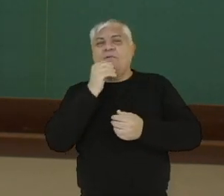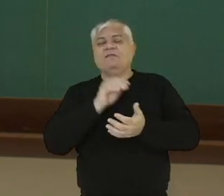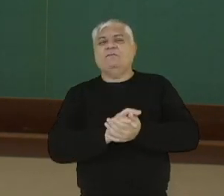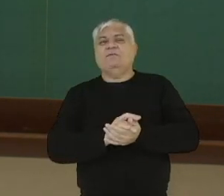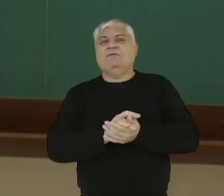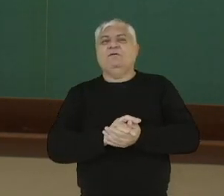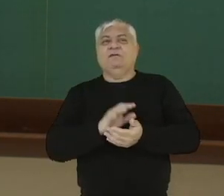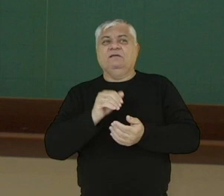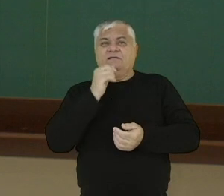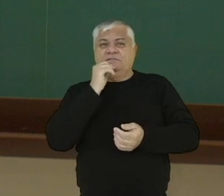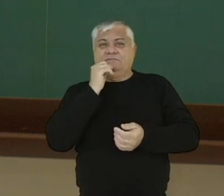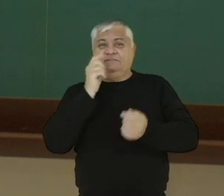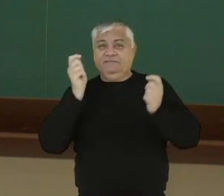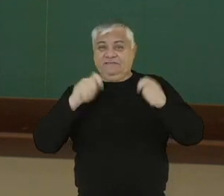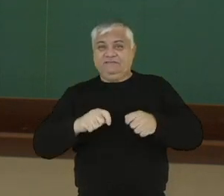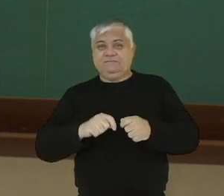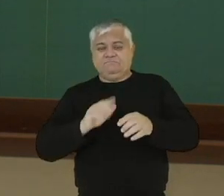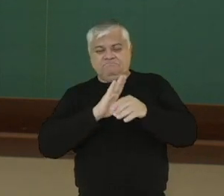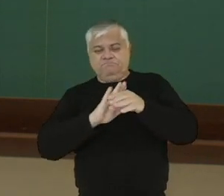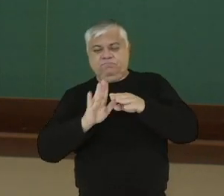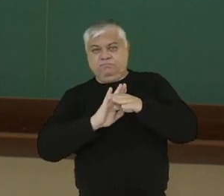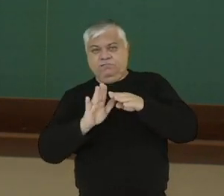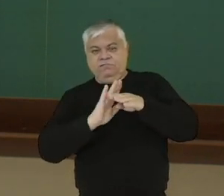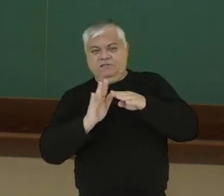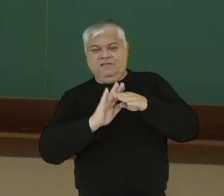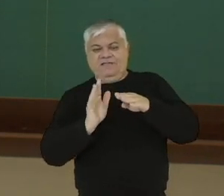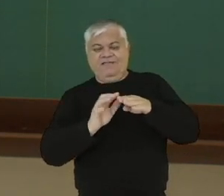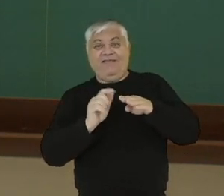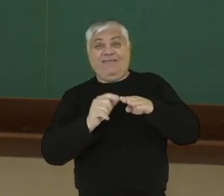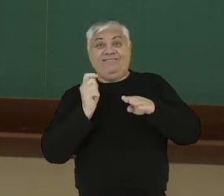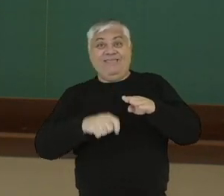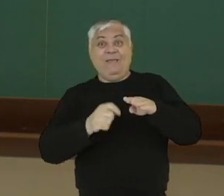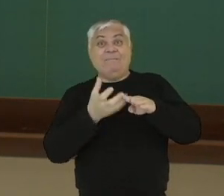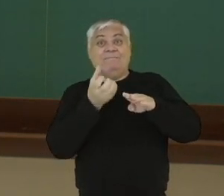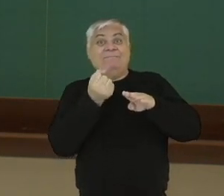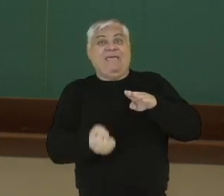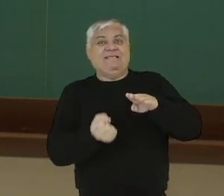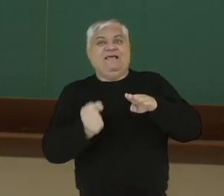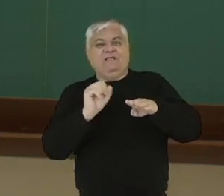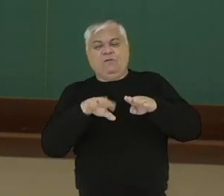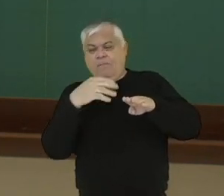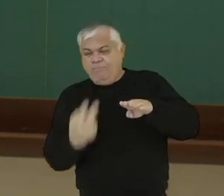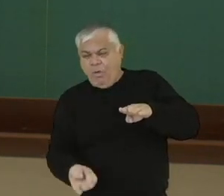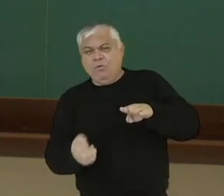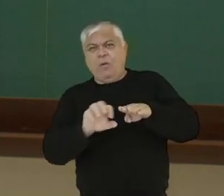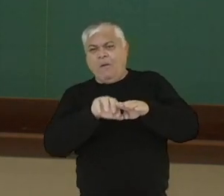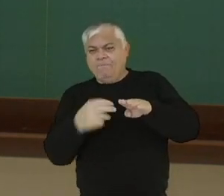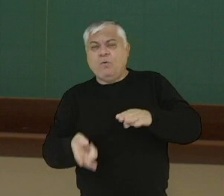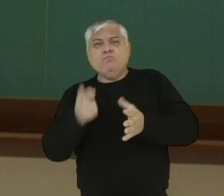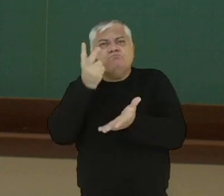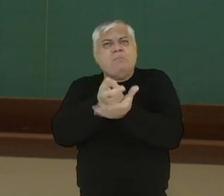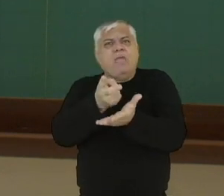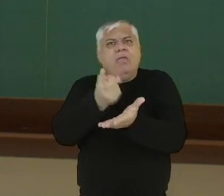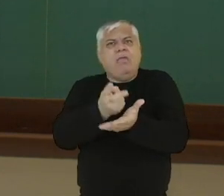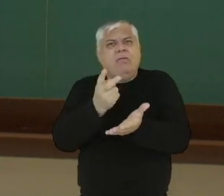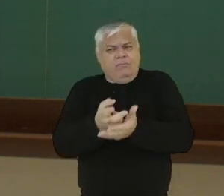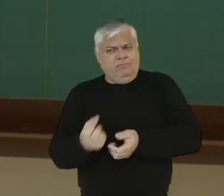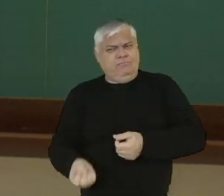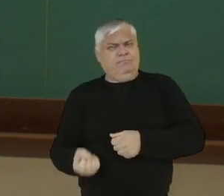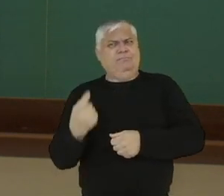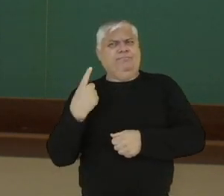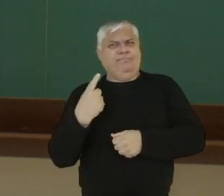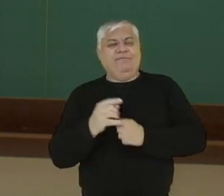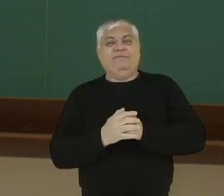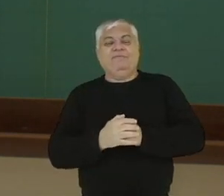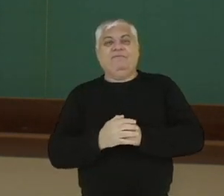eu faço? Eu construo ele com o lado que me interessa mais pesado. Então, por exemplo, assim, construir aquele dado ali,